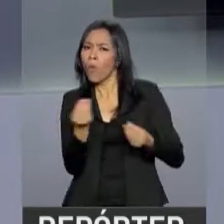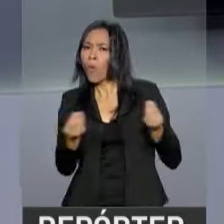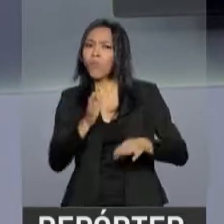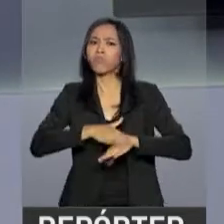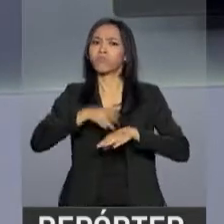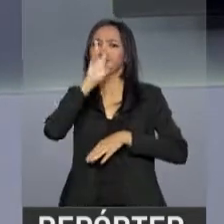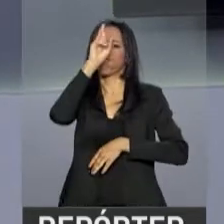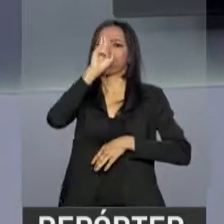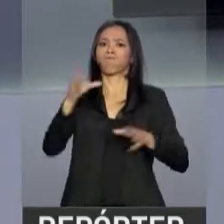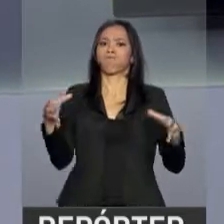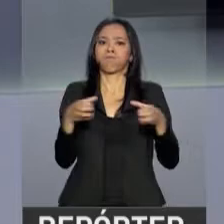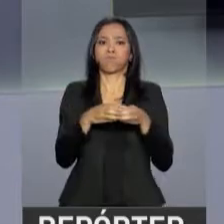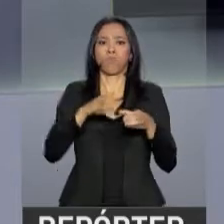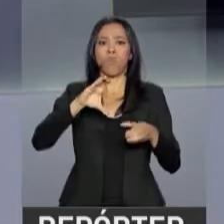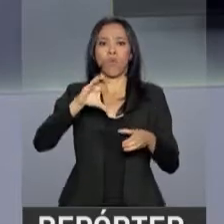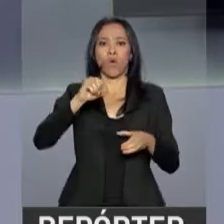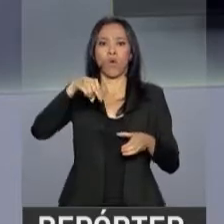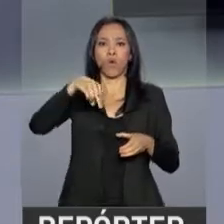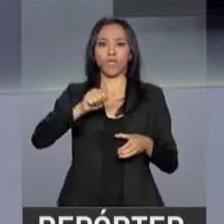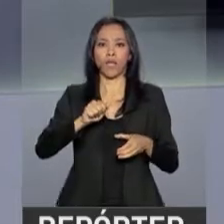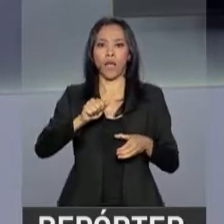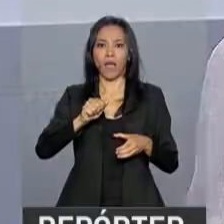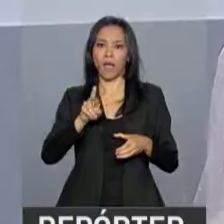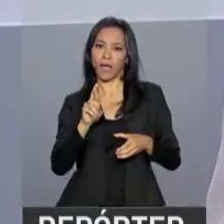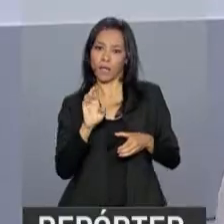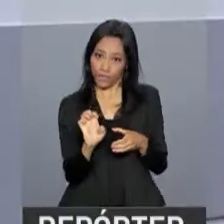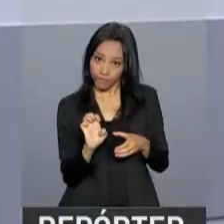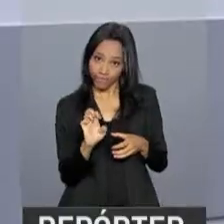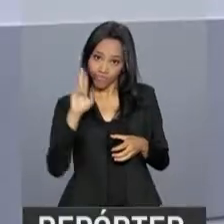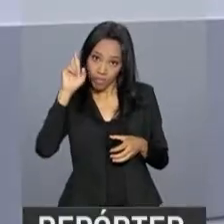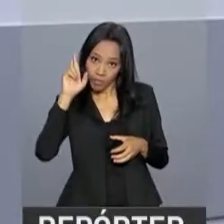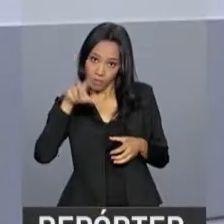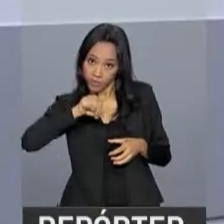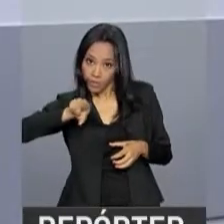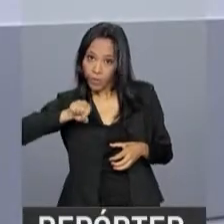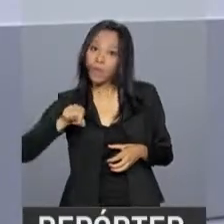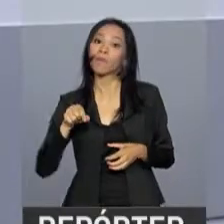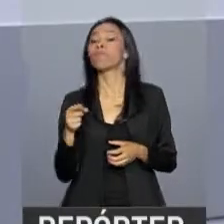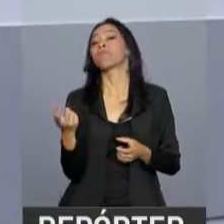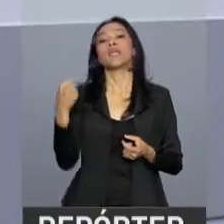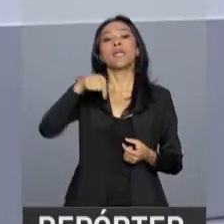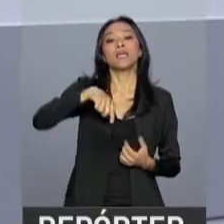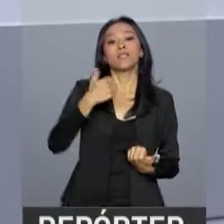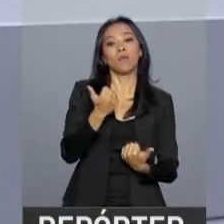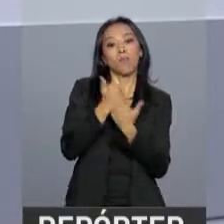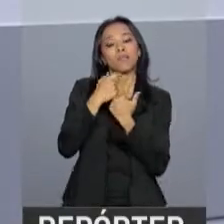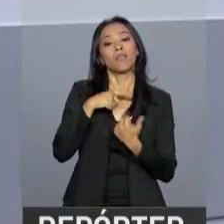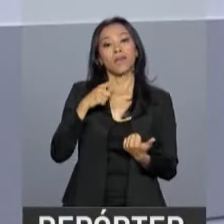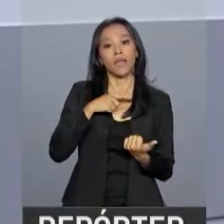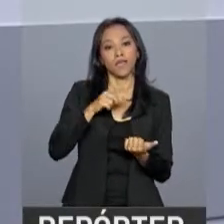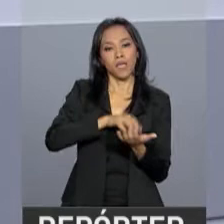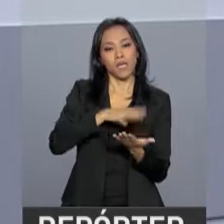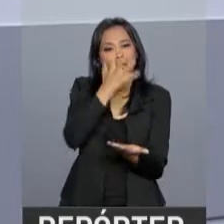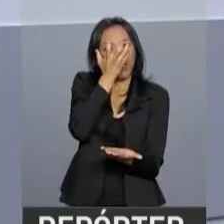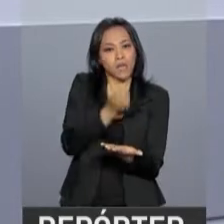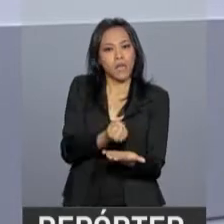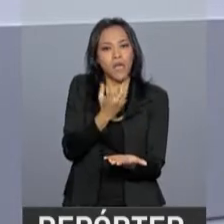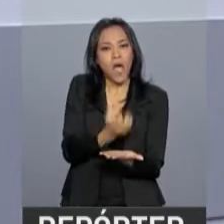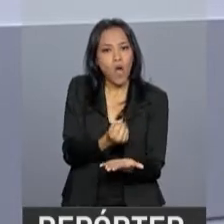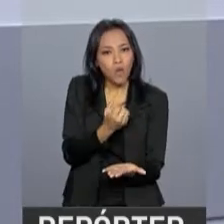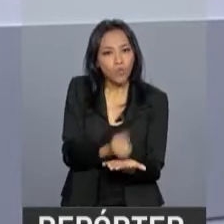comitê nacional para os refugiados conare a colaboração em tempo inclui transcrições de áudios de entrevistas